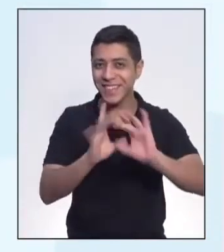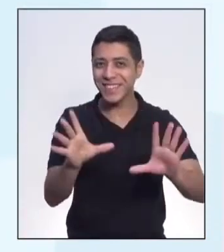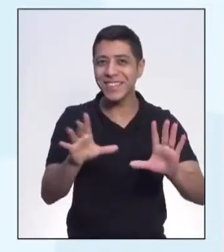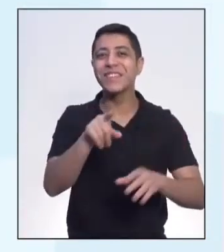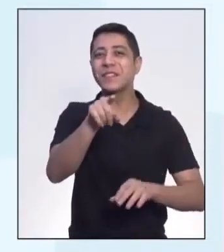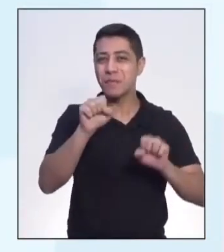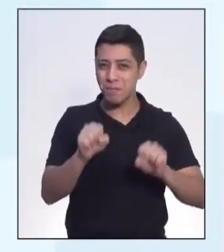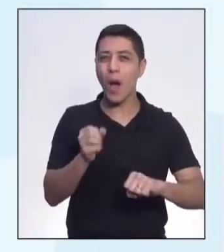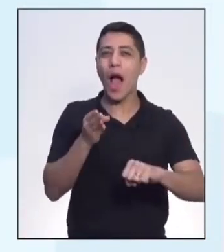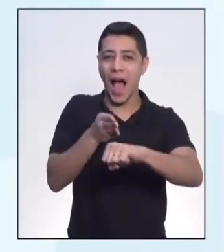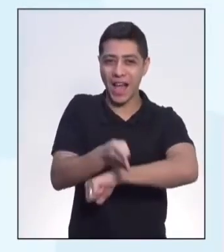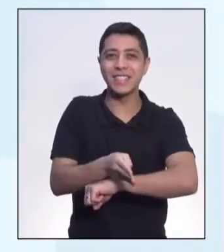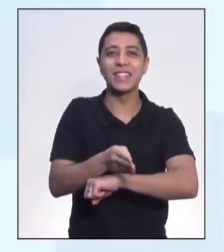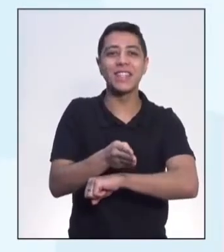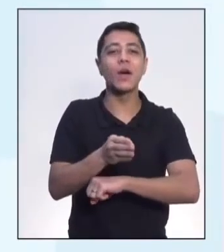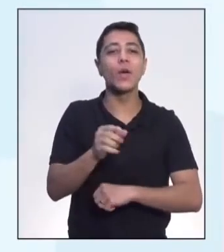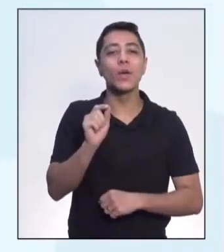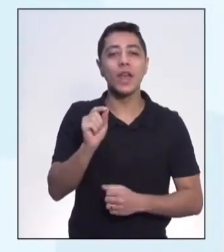através desse